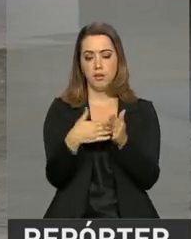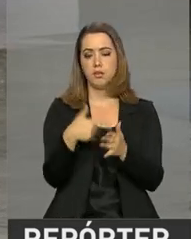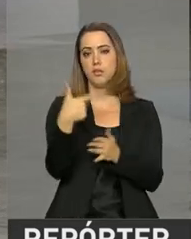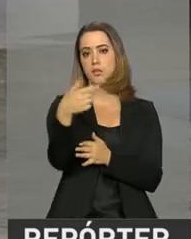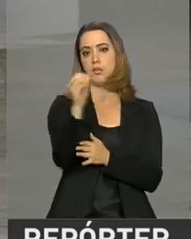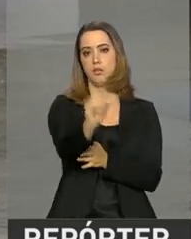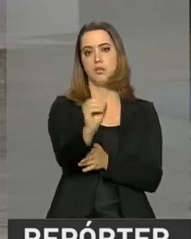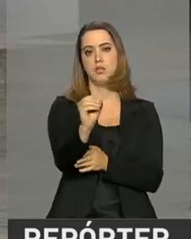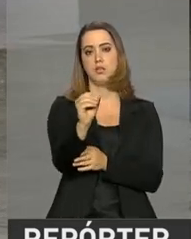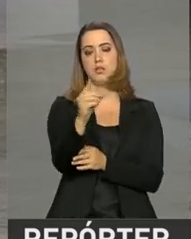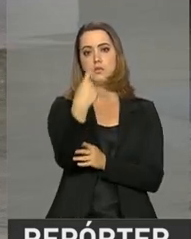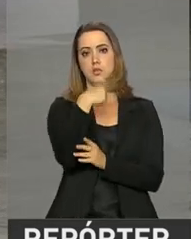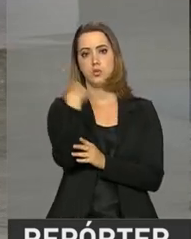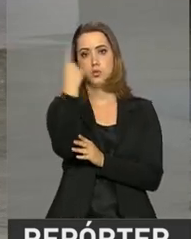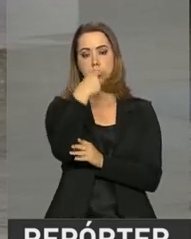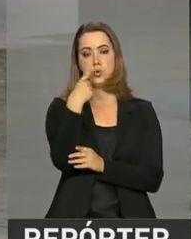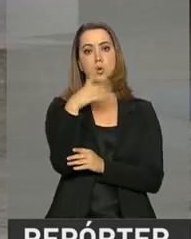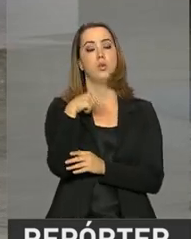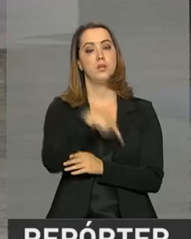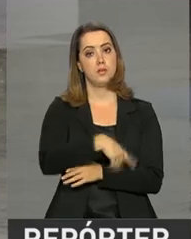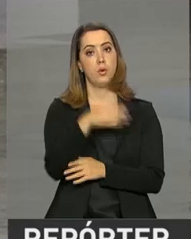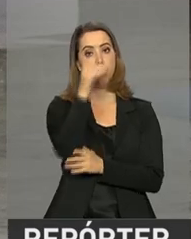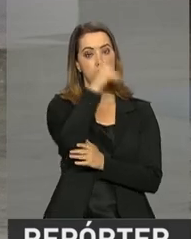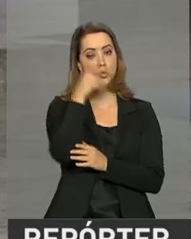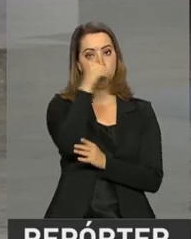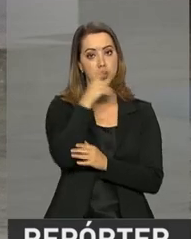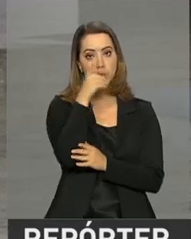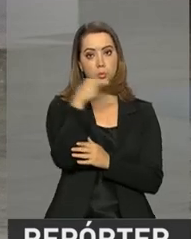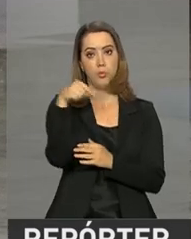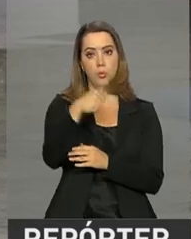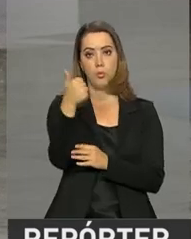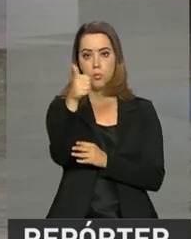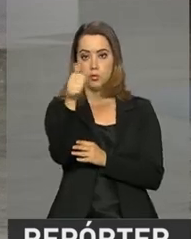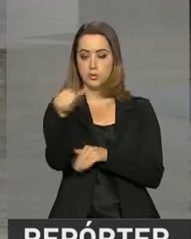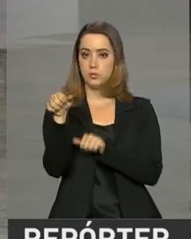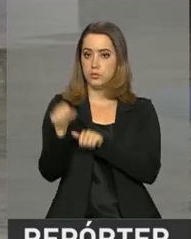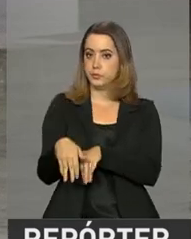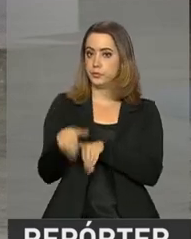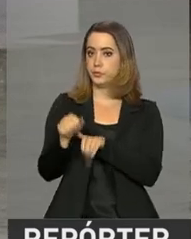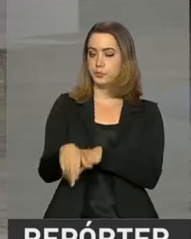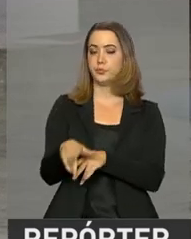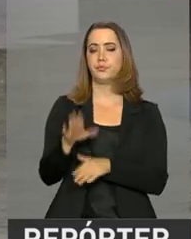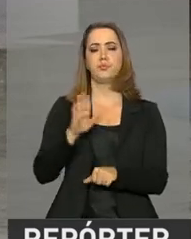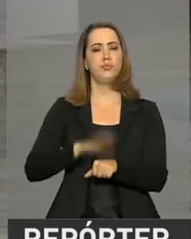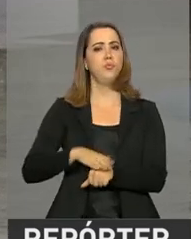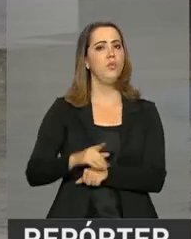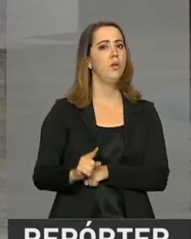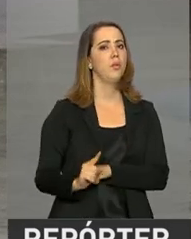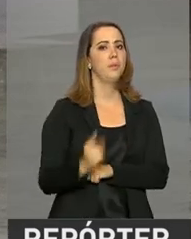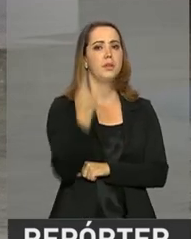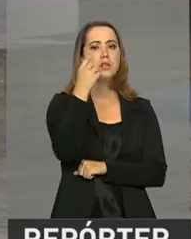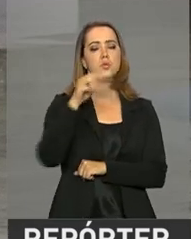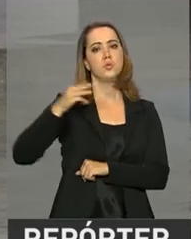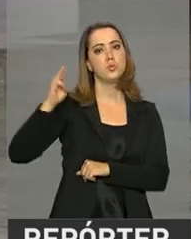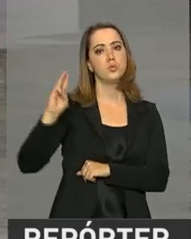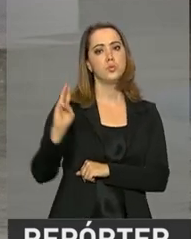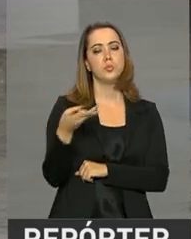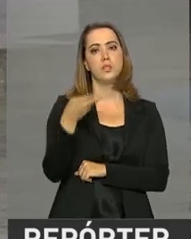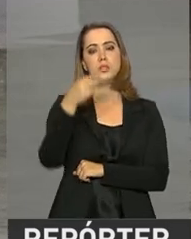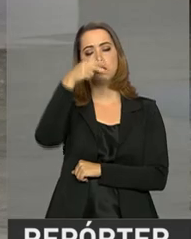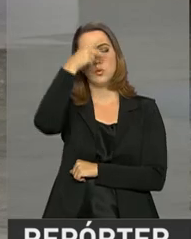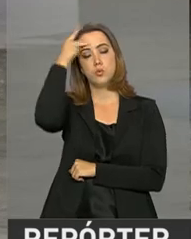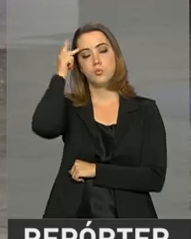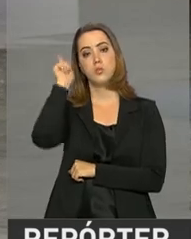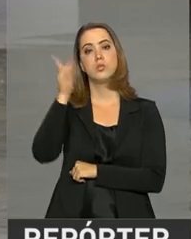11 de setembro Lembrando que mais de 1 milhão de pessoas acessaram as duas provas os dois simulados